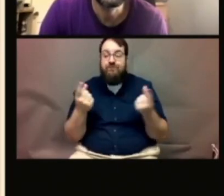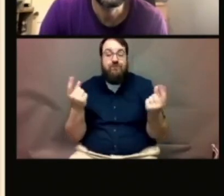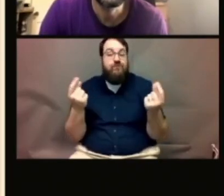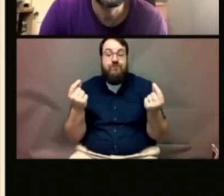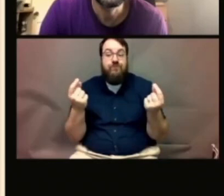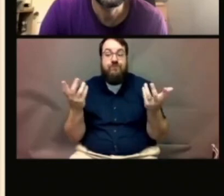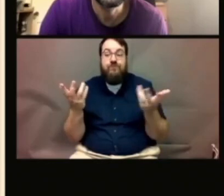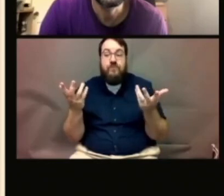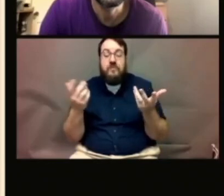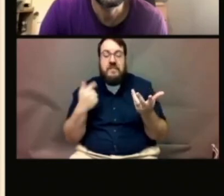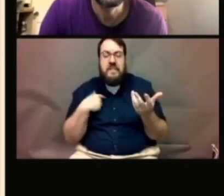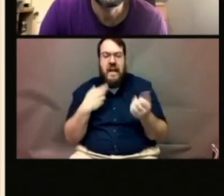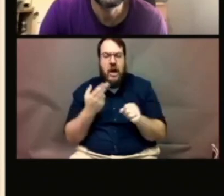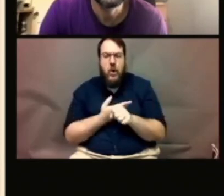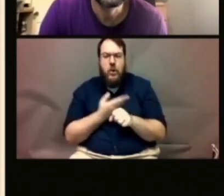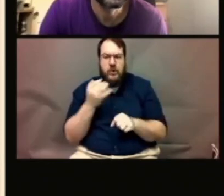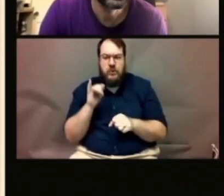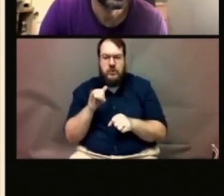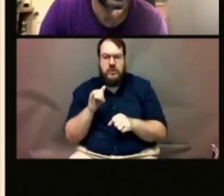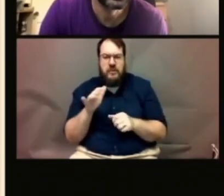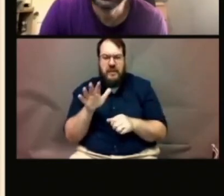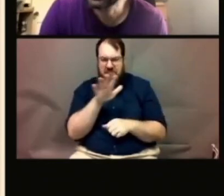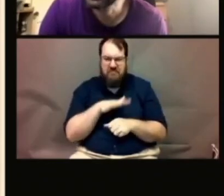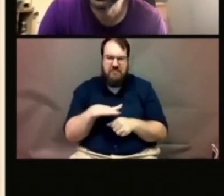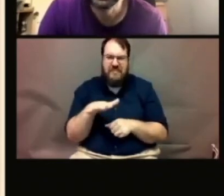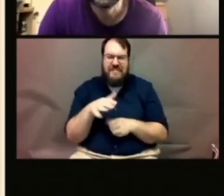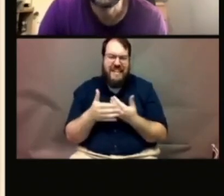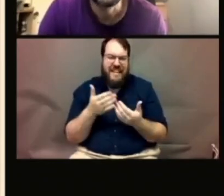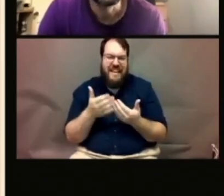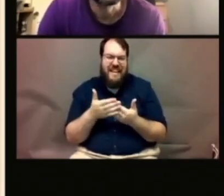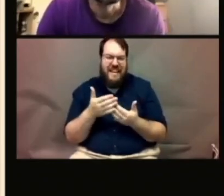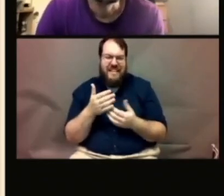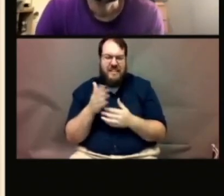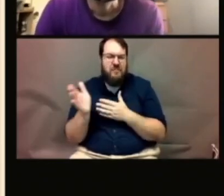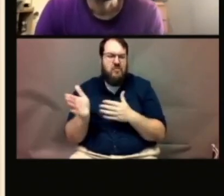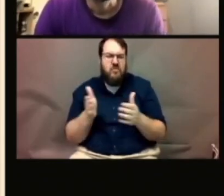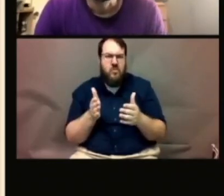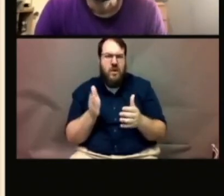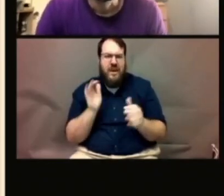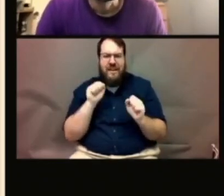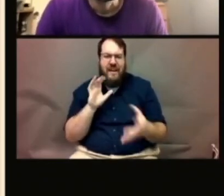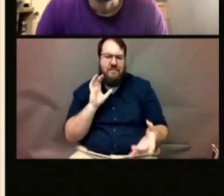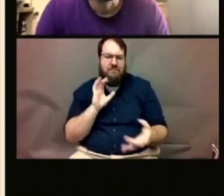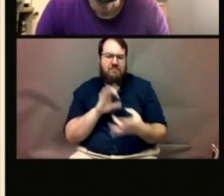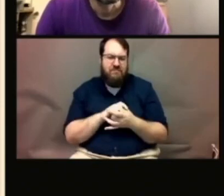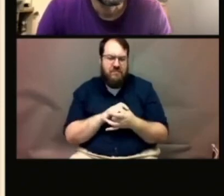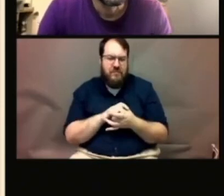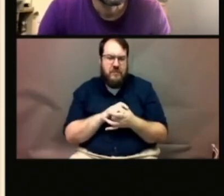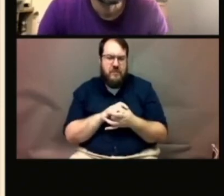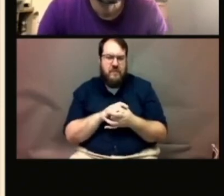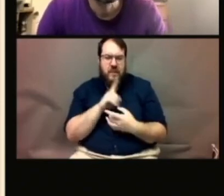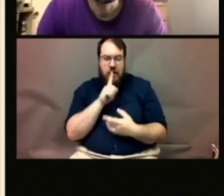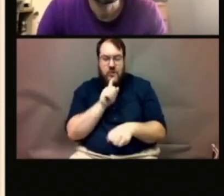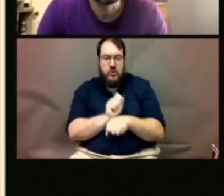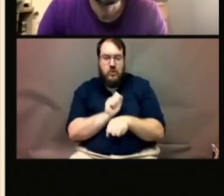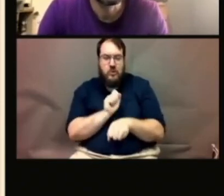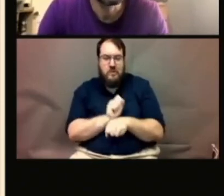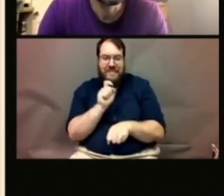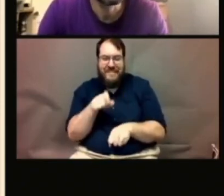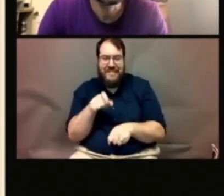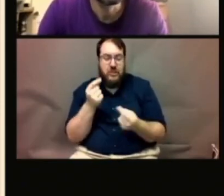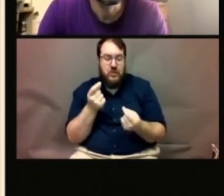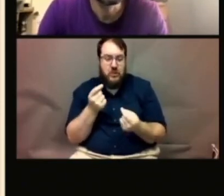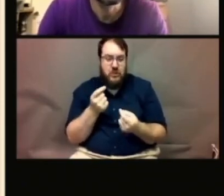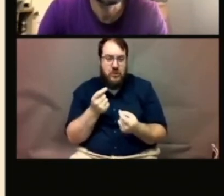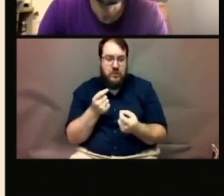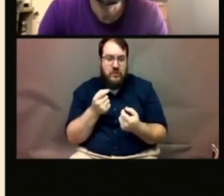o que eu fiz foi que eu usei o espaço. Deixa eu esconder essas coisas todas. Vocês não precisam ver tudo. O que